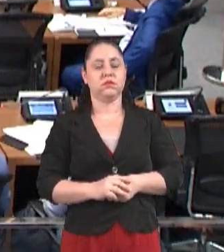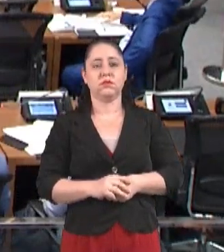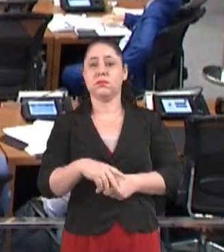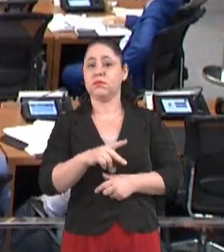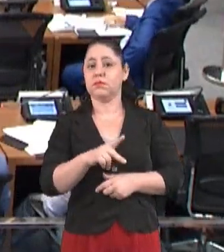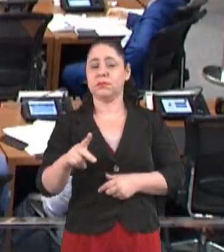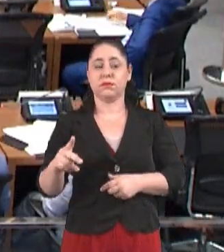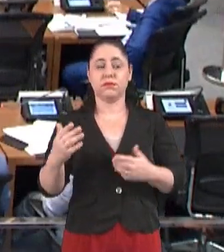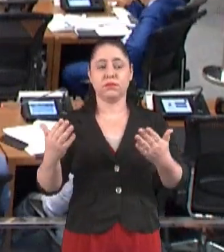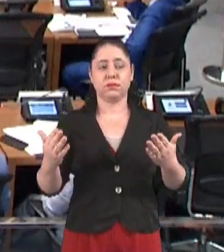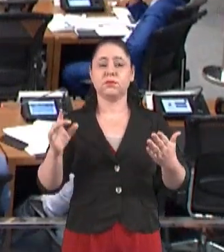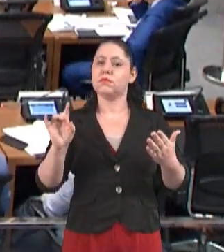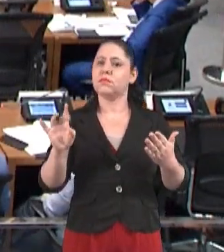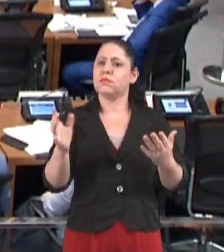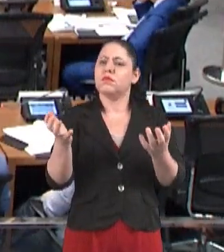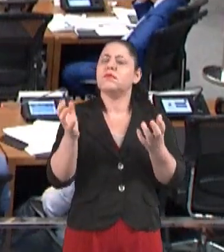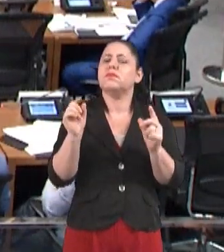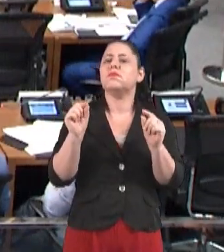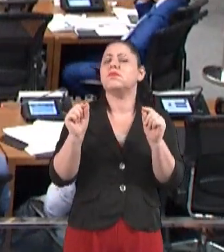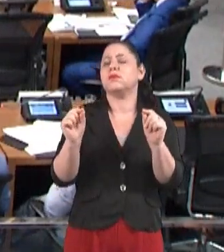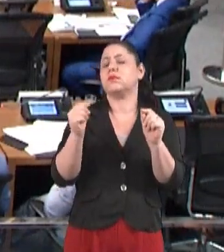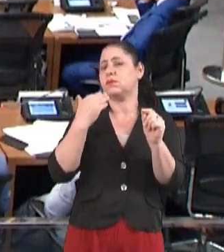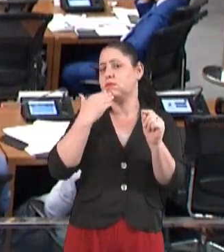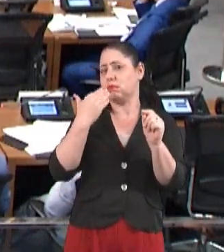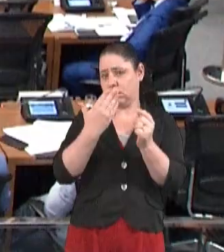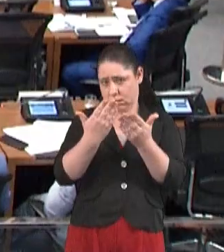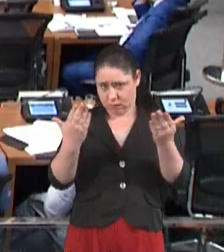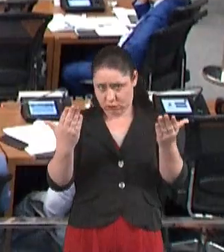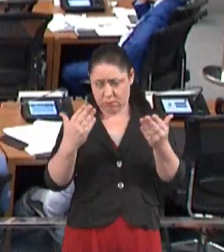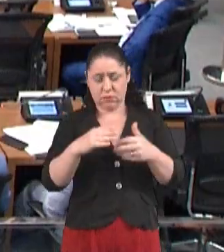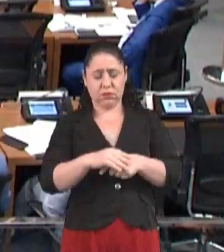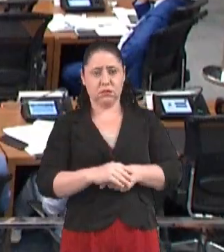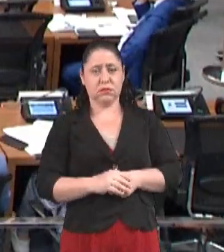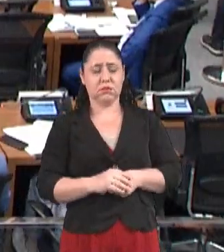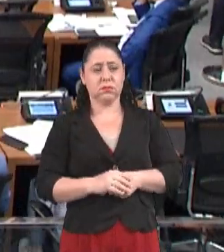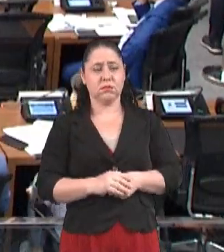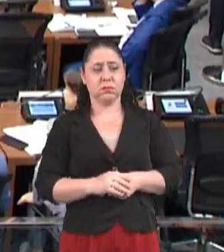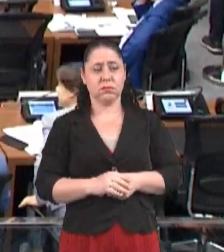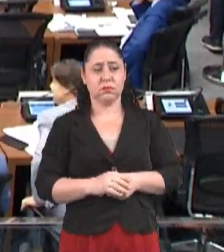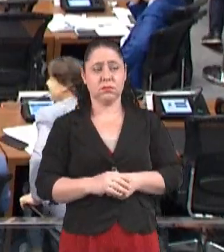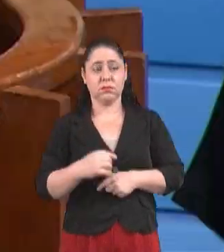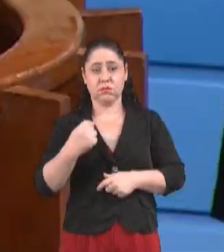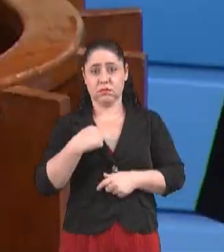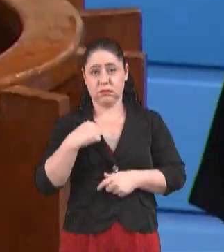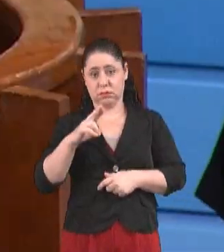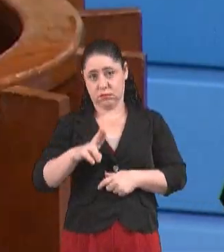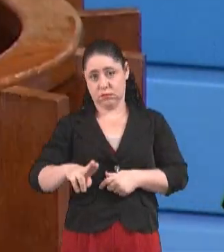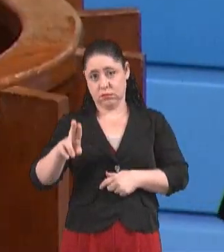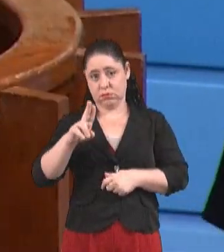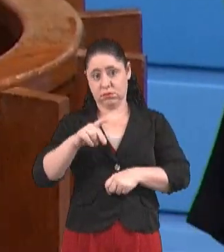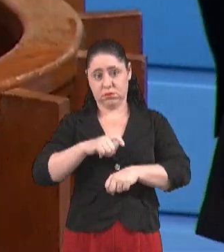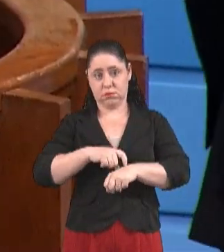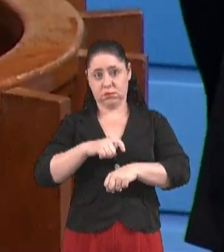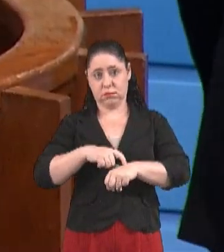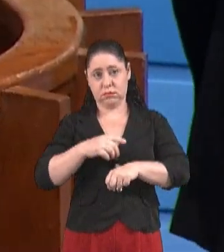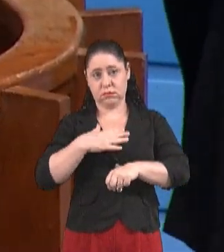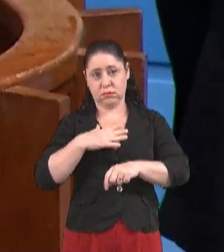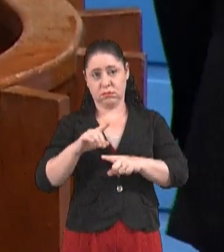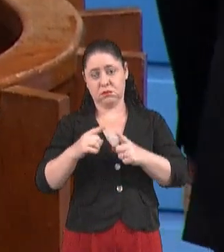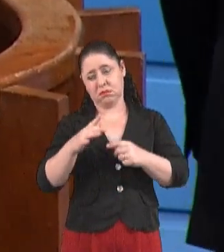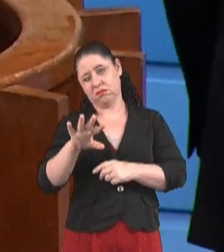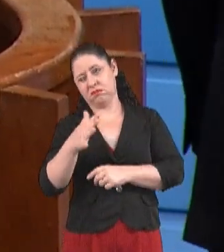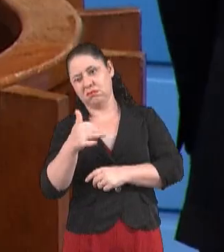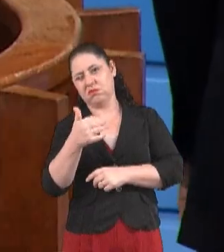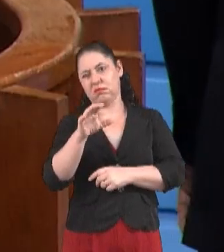Senhor presidente, eu só gostaria de pedir a Vossa Excelência, eu vou usar o meu tempo, mais ou